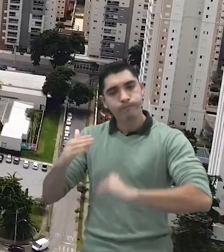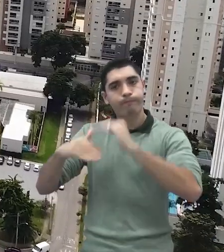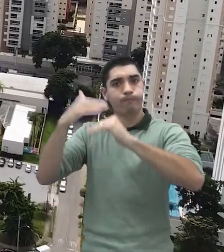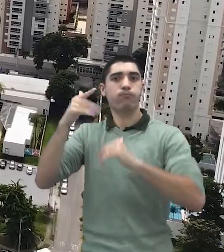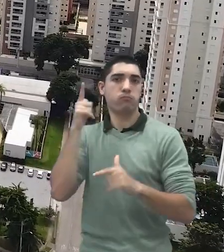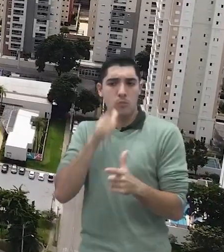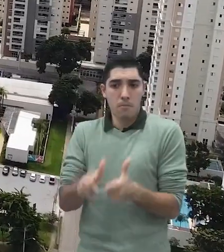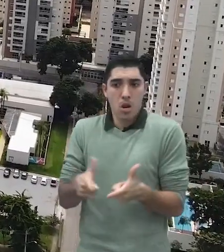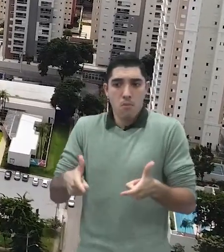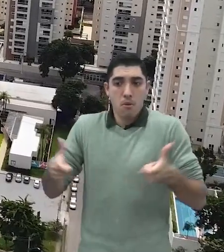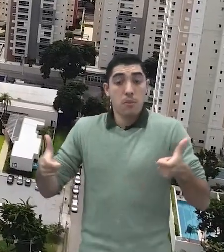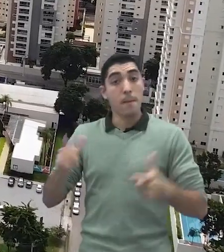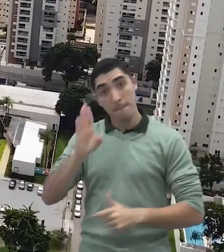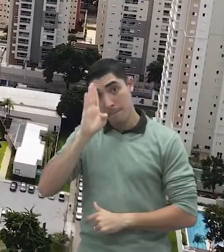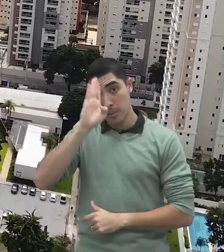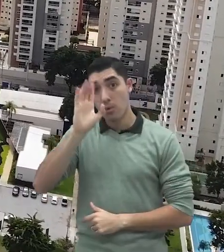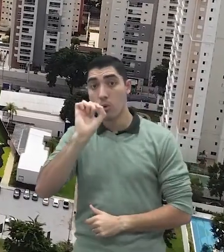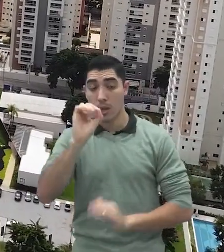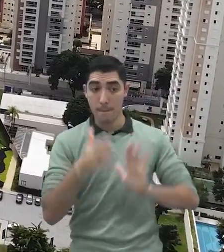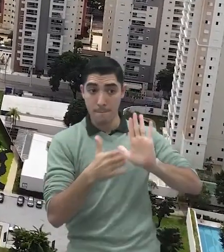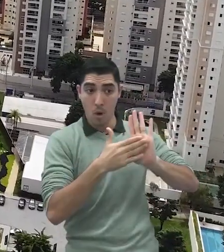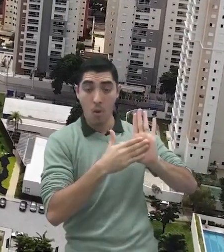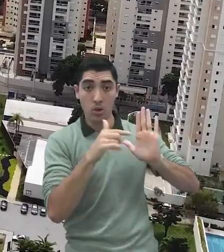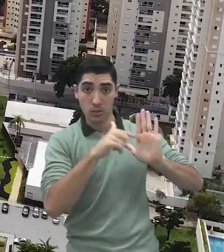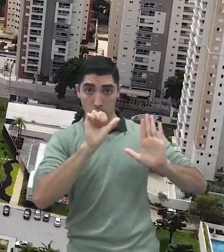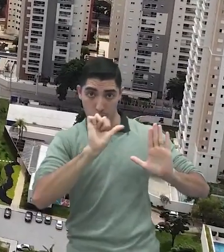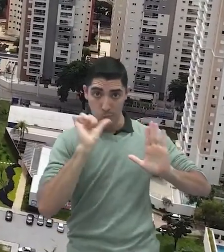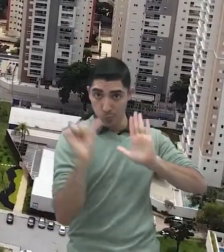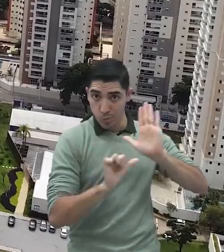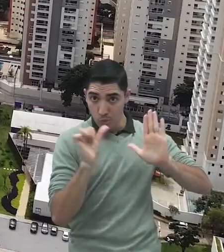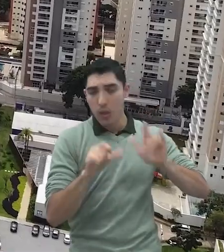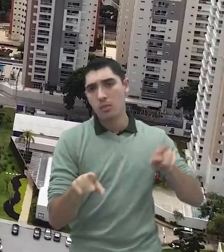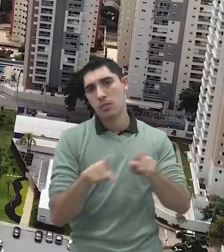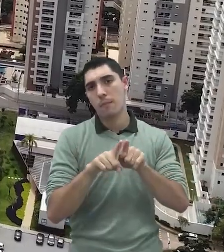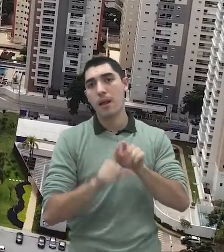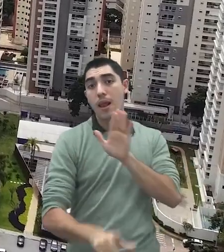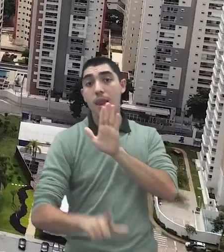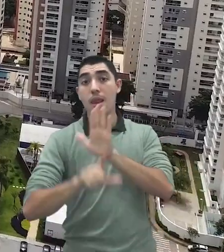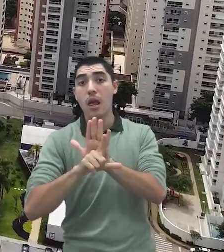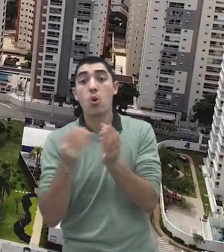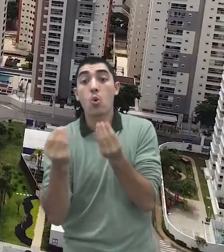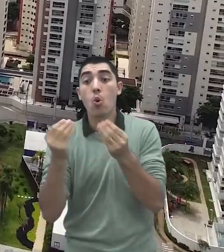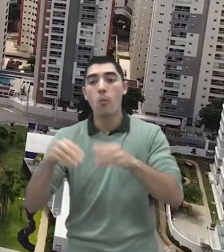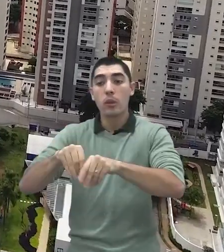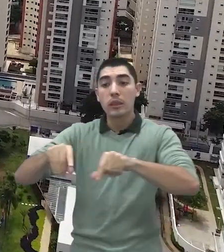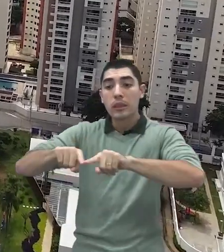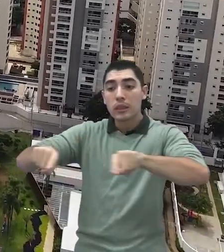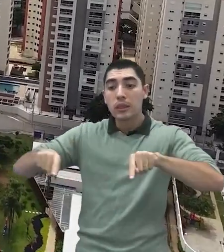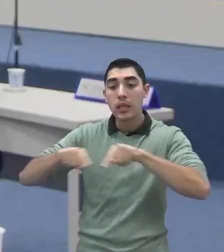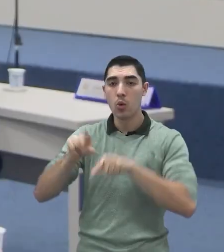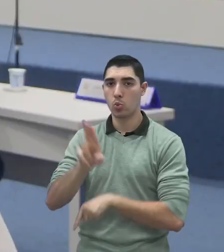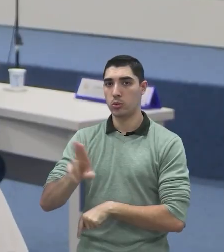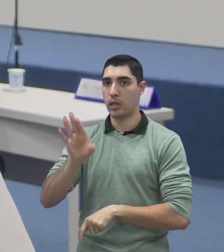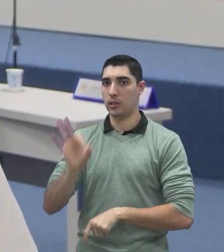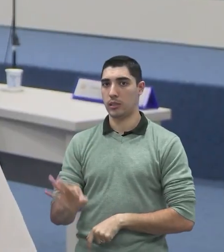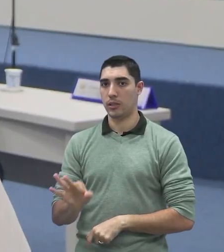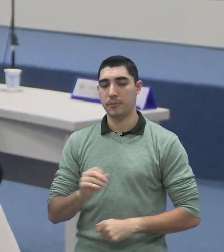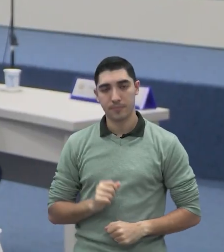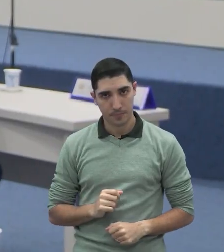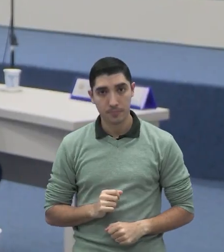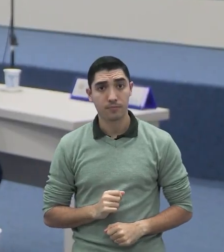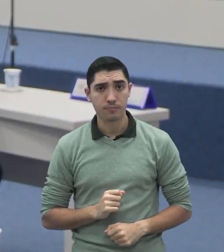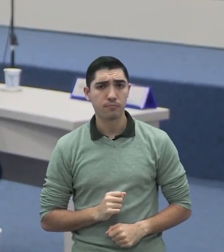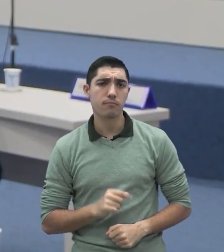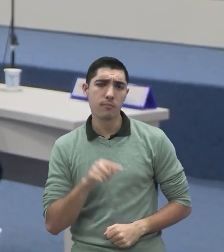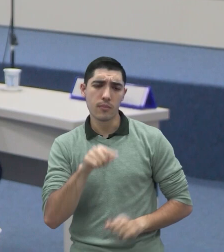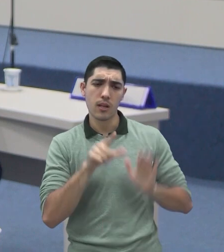crescimento da cidade. A exemplo da alteração das propostas do plano diretor e da lei de uso de solo. A audiência pública